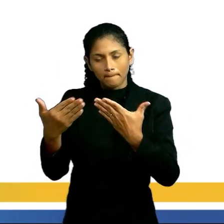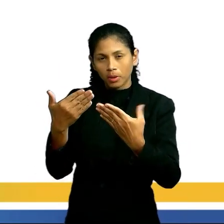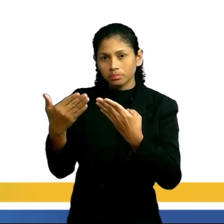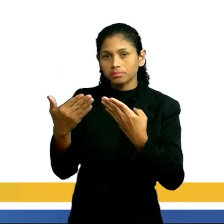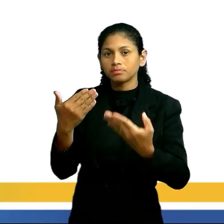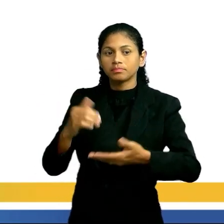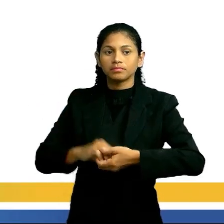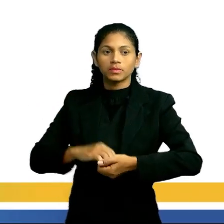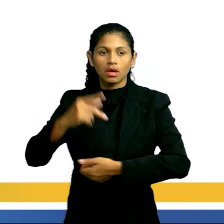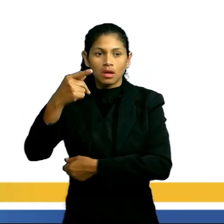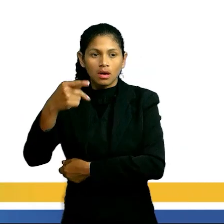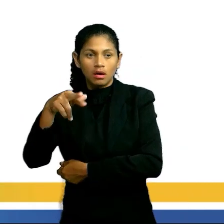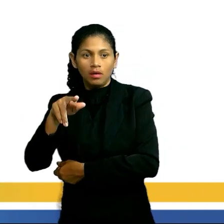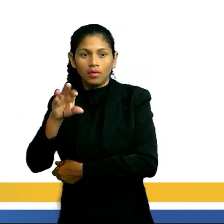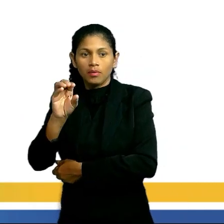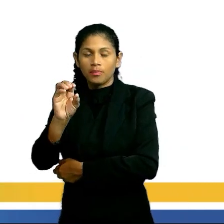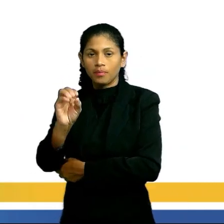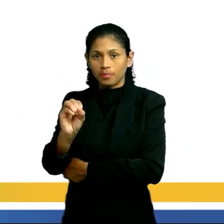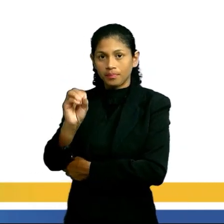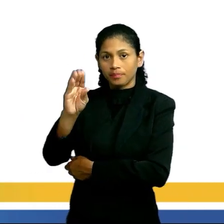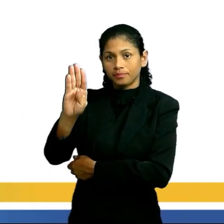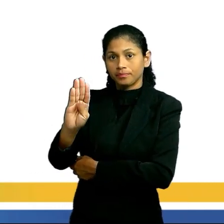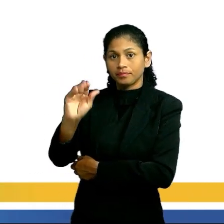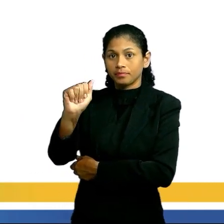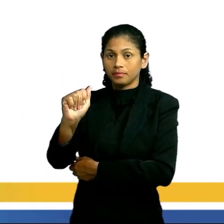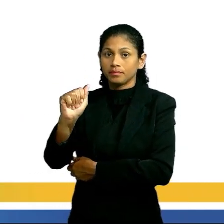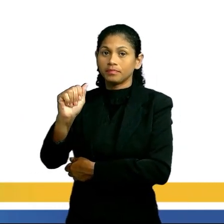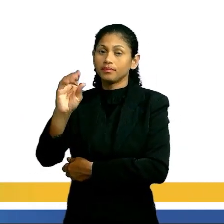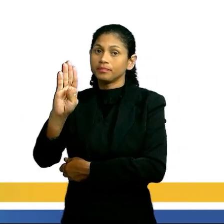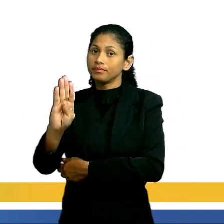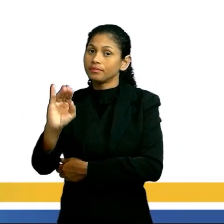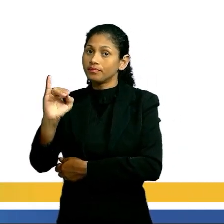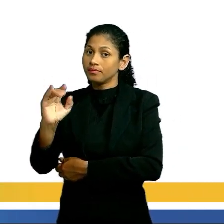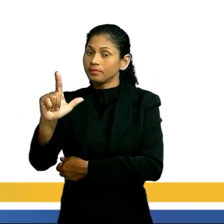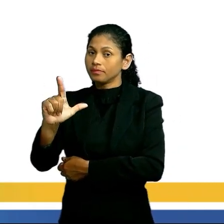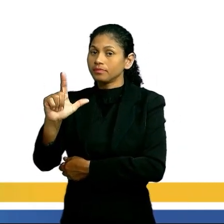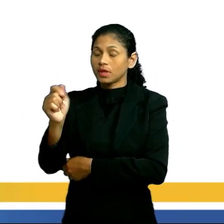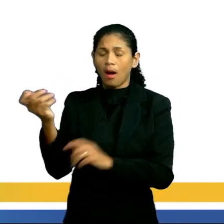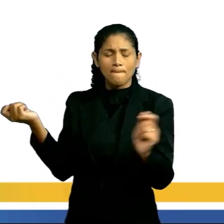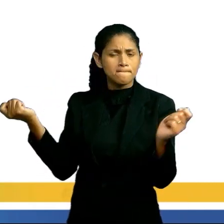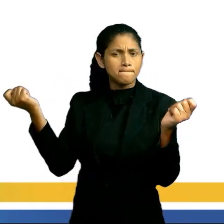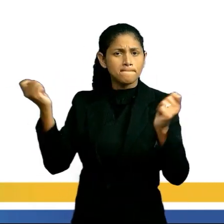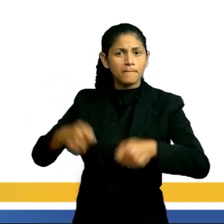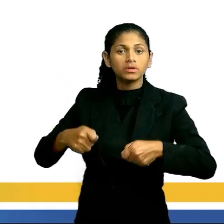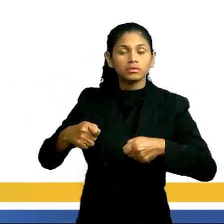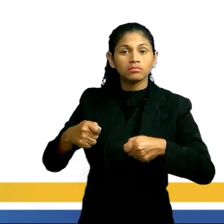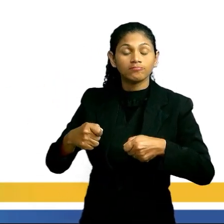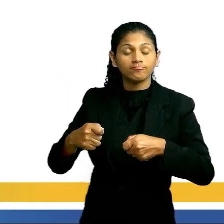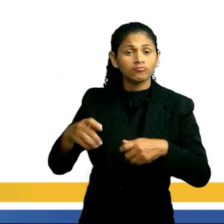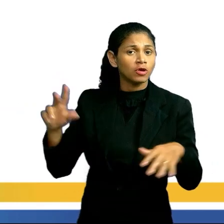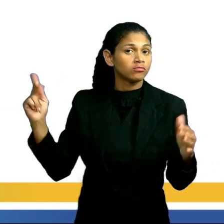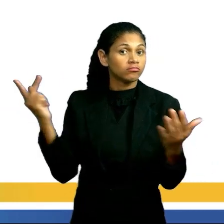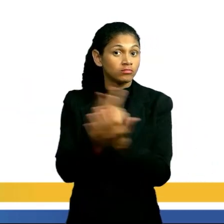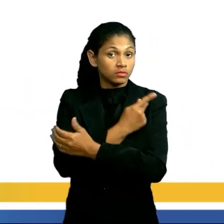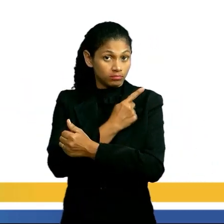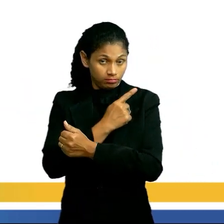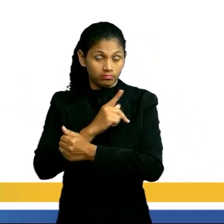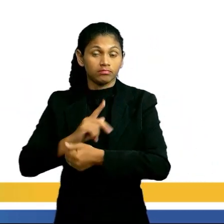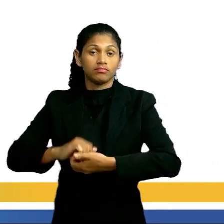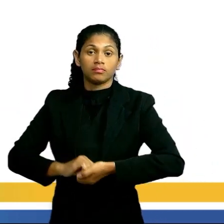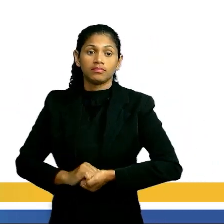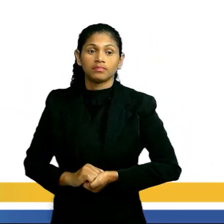probabilidade. Probabilidade é a possibilidade de eventos ocorrerem